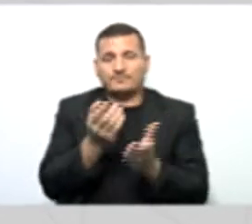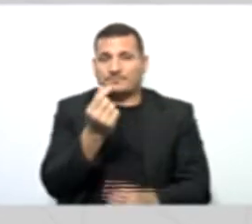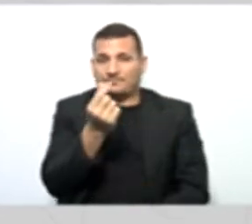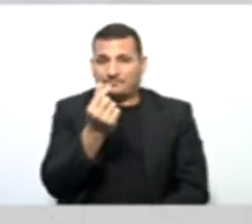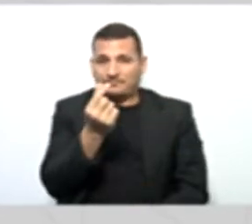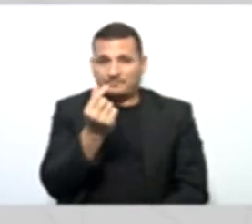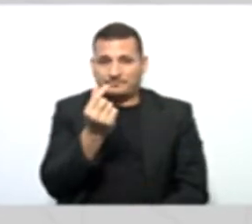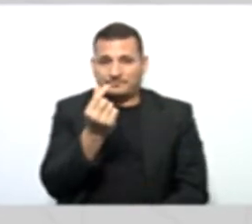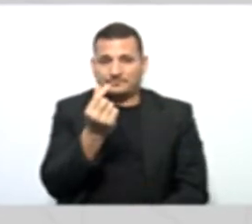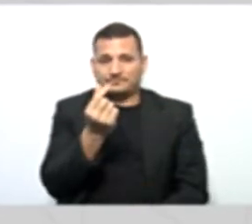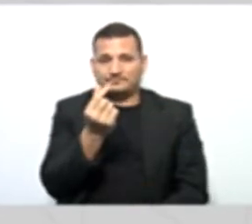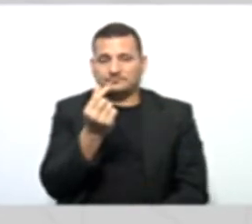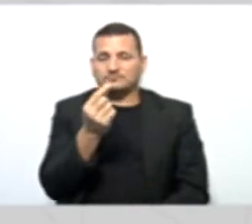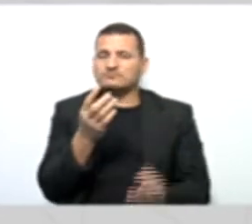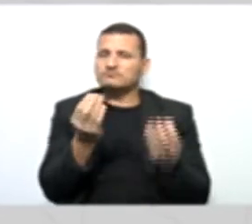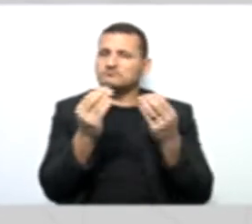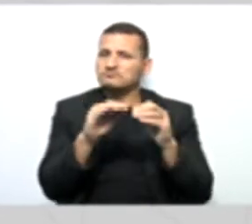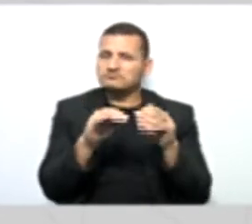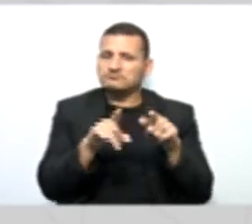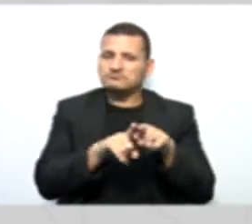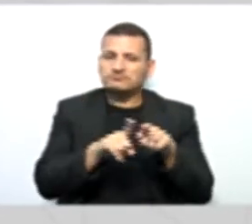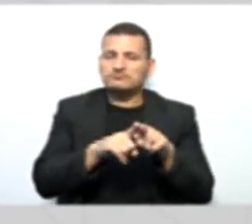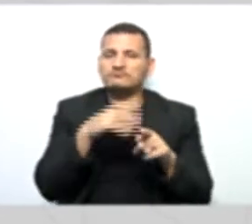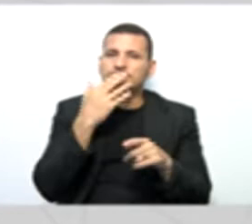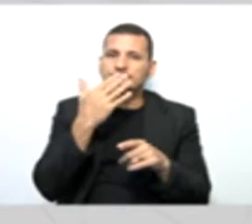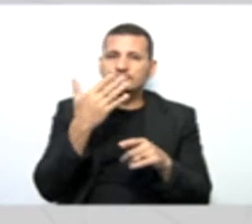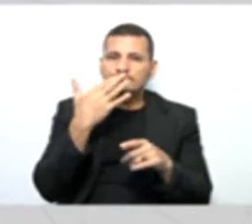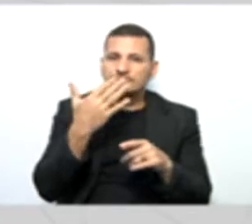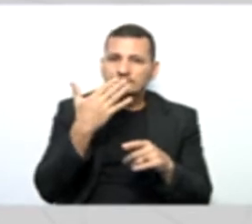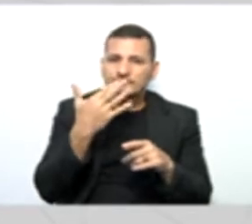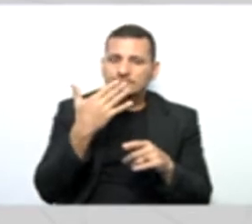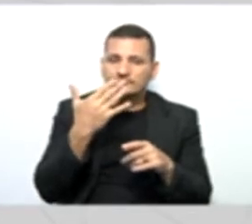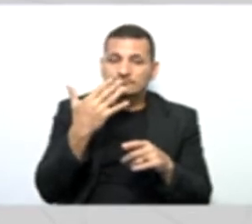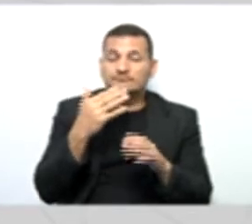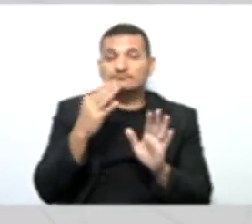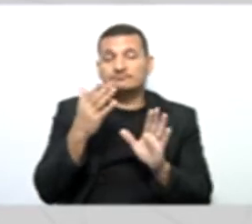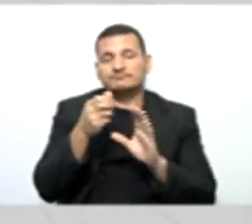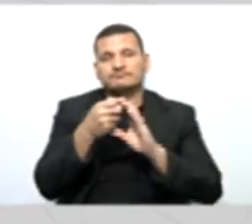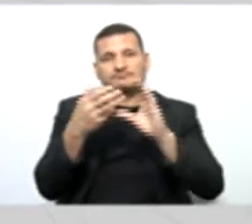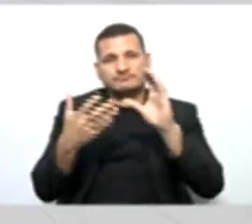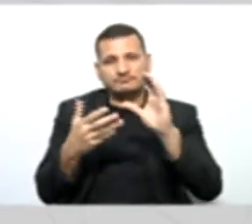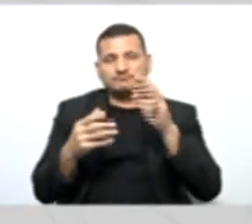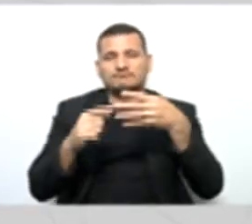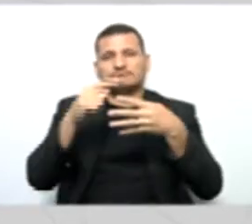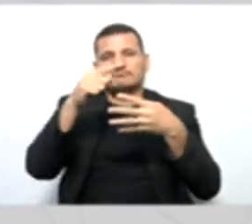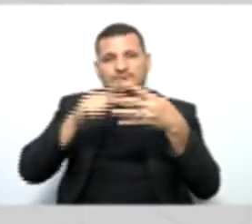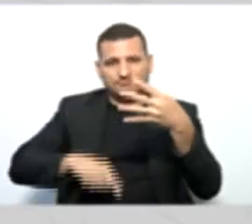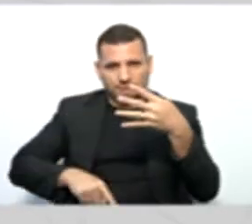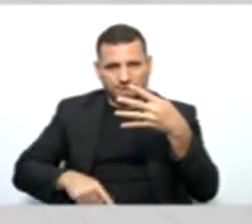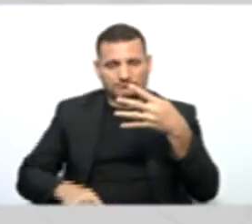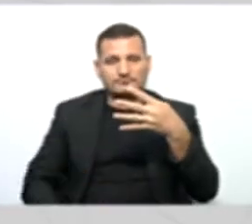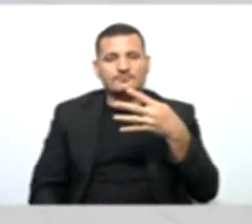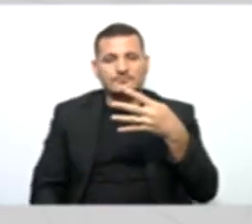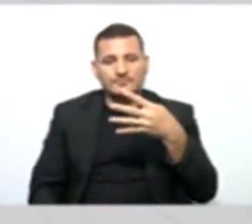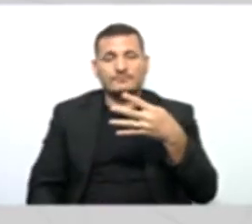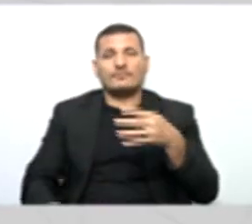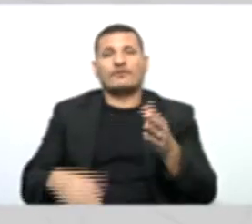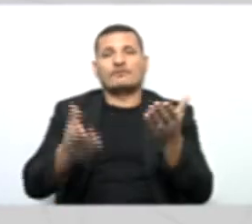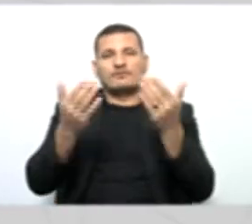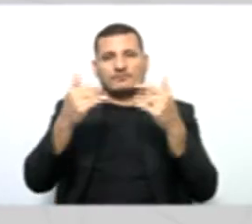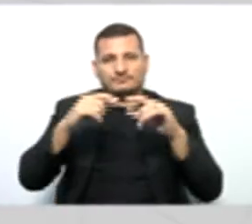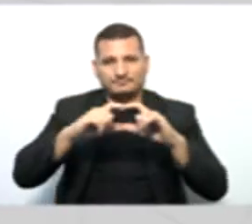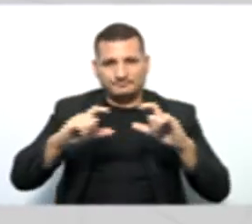preço, e nós poderíamos colocar aqui cor. Tá aí, ó, os quatro atributos da nossa classe cadeira. E colocamos aqui